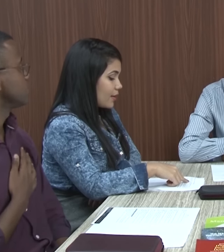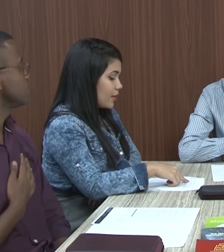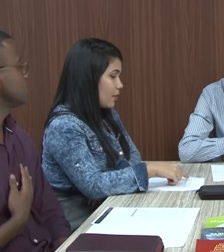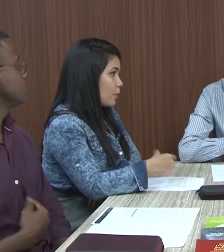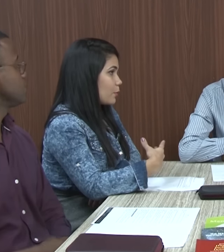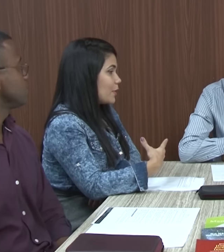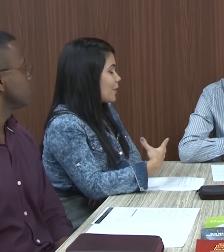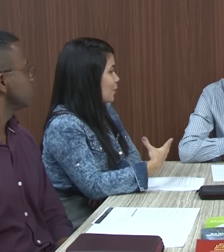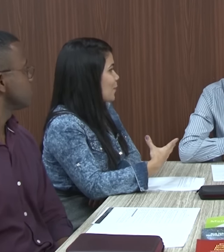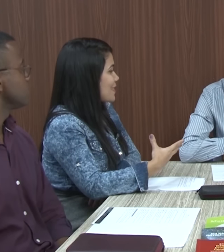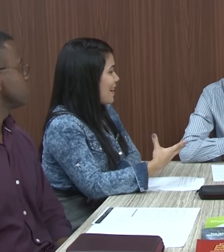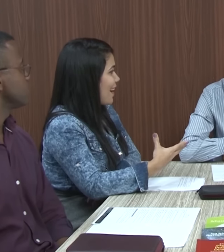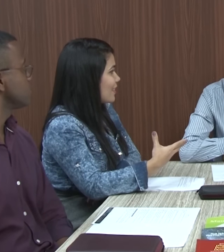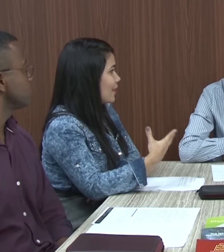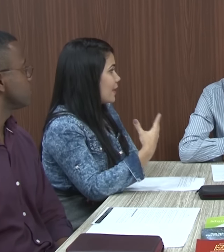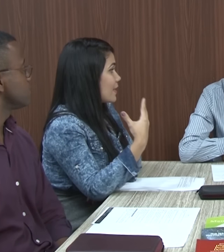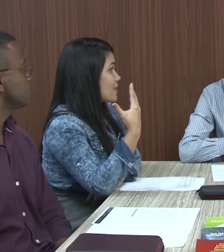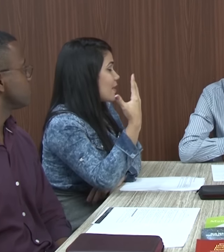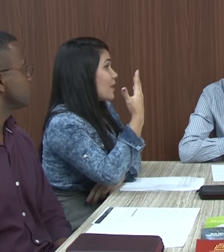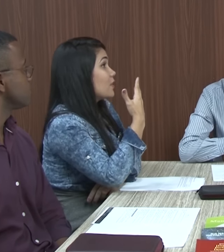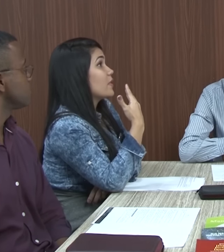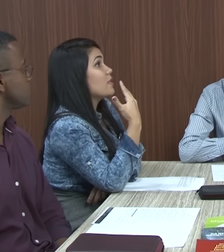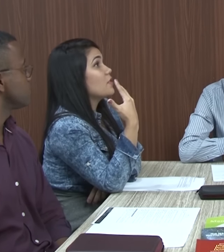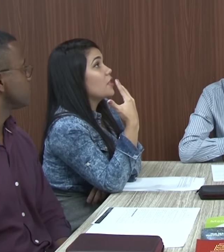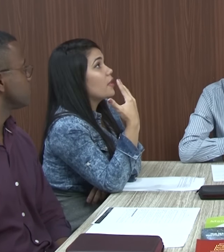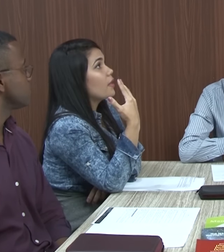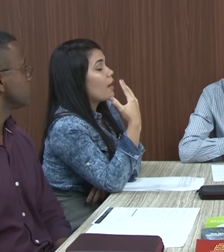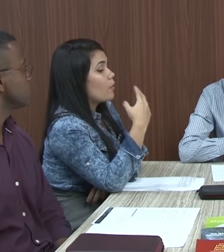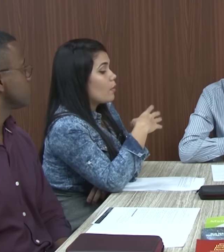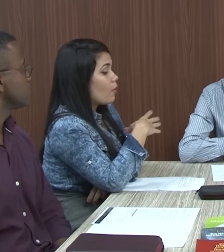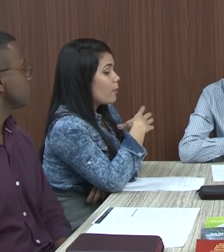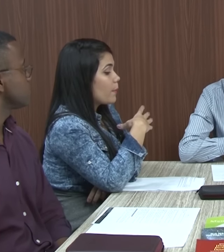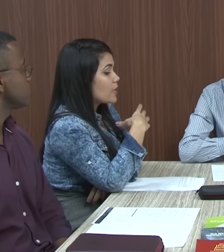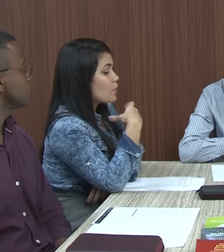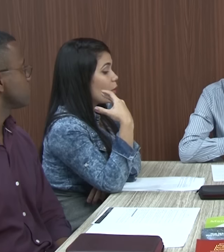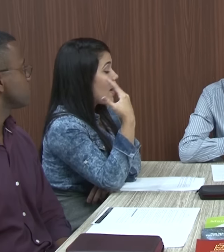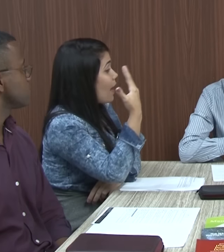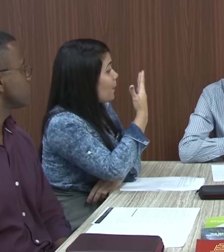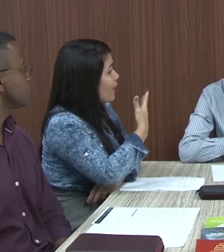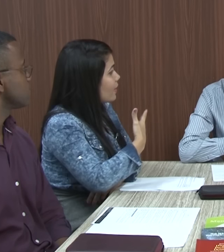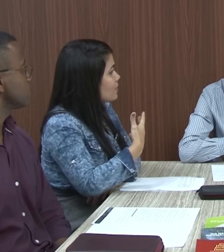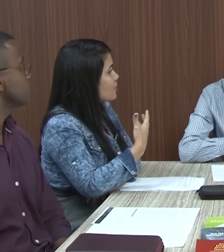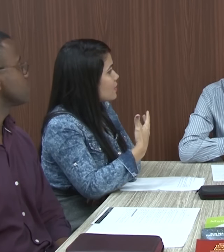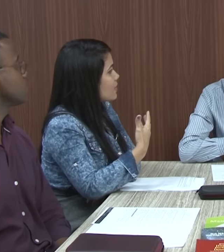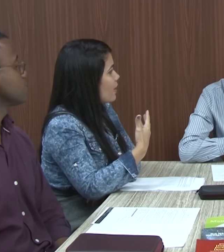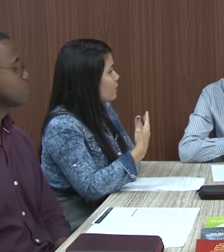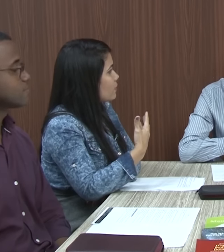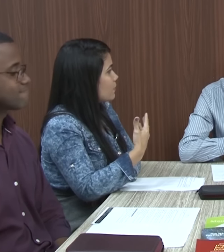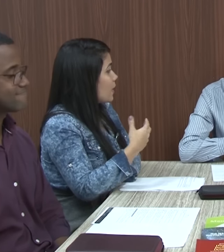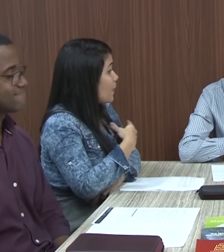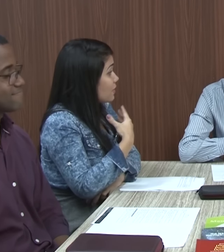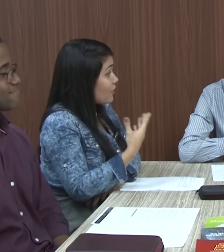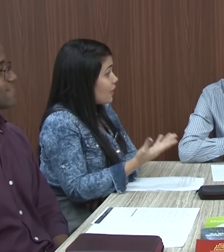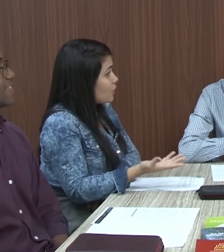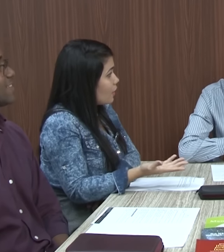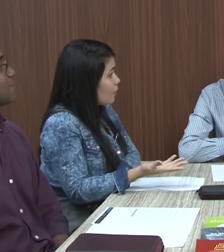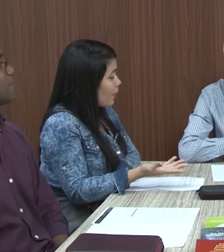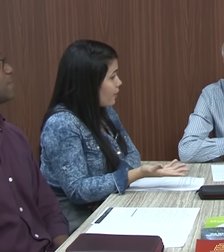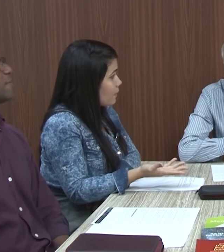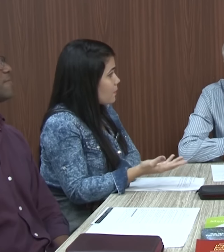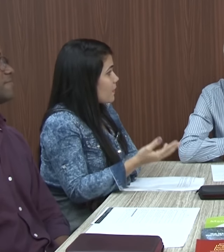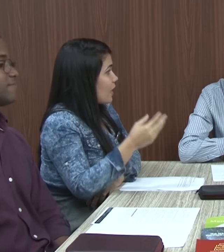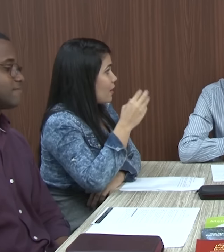seja, aqui eu entendo, posso estar errada, que se trata às vezes de alguma pessoa que tem uma aparência de servo, mas na verdade